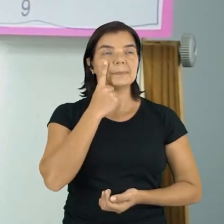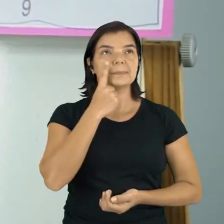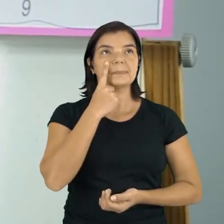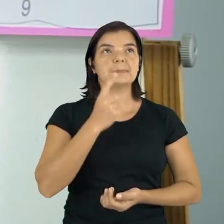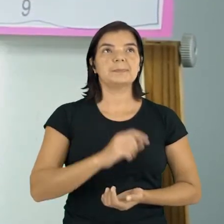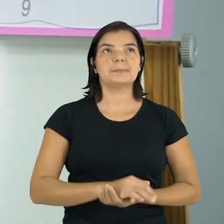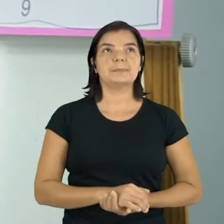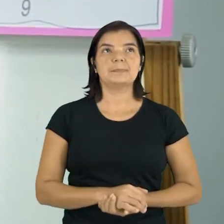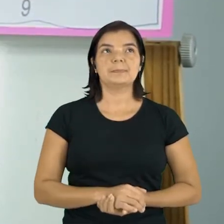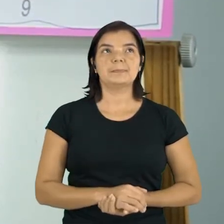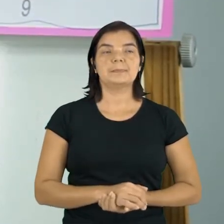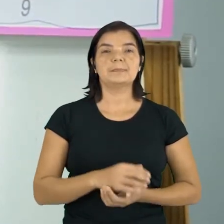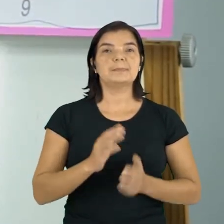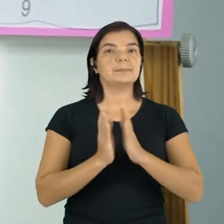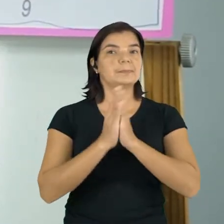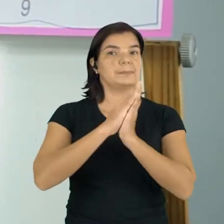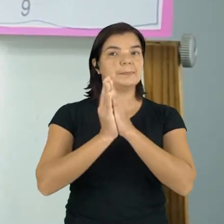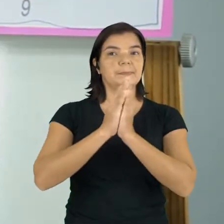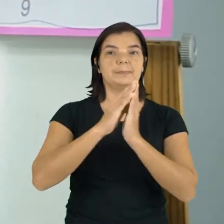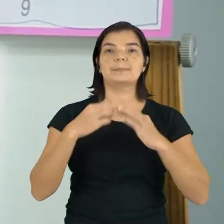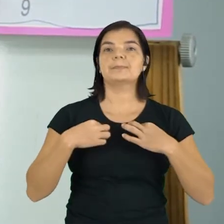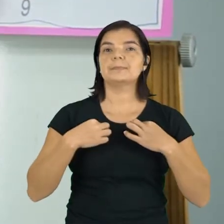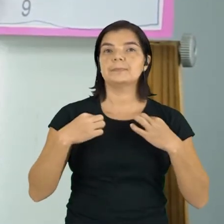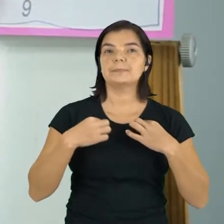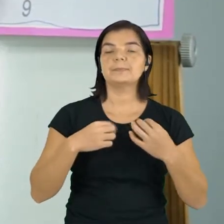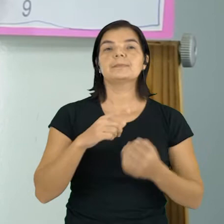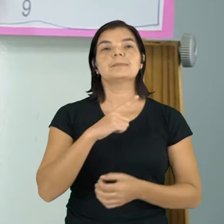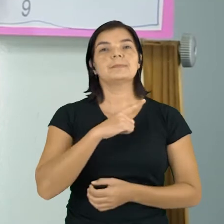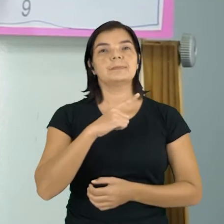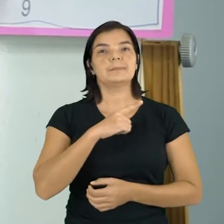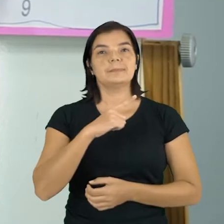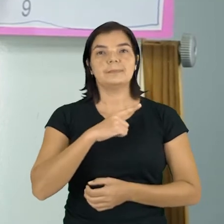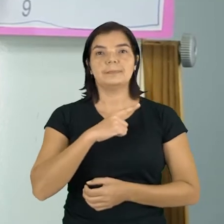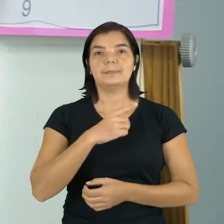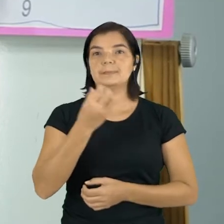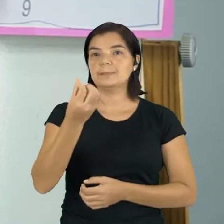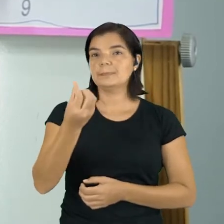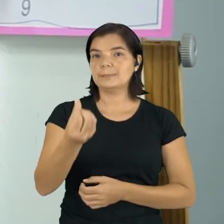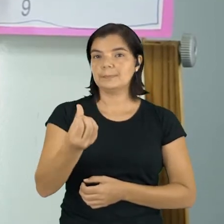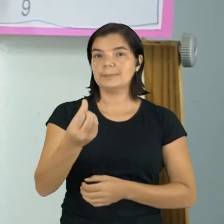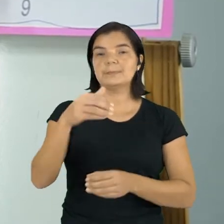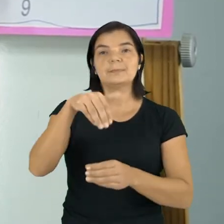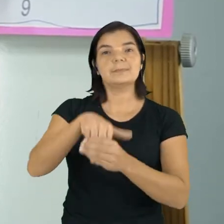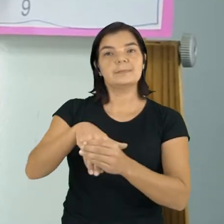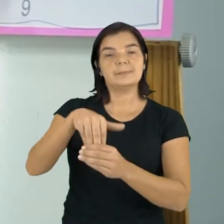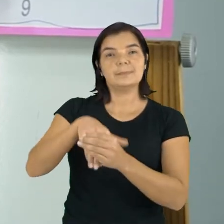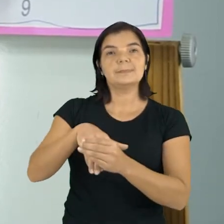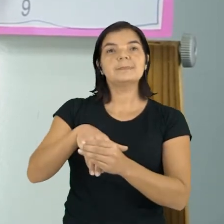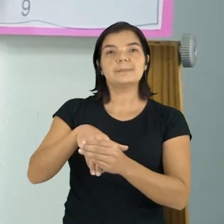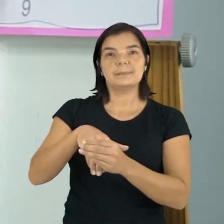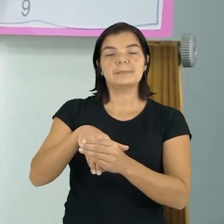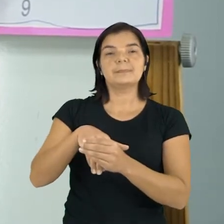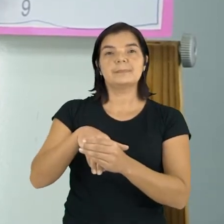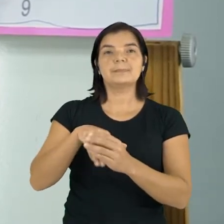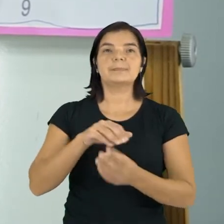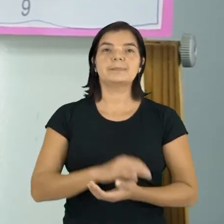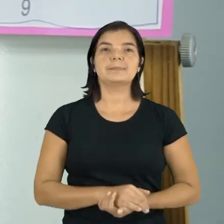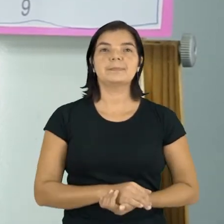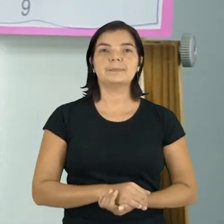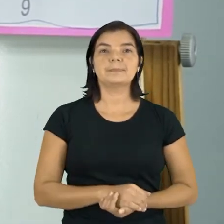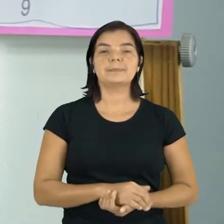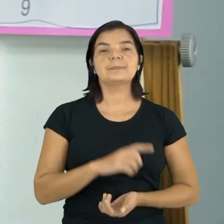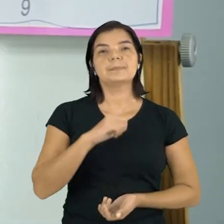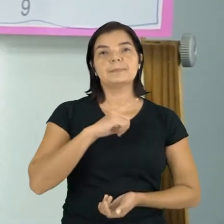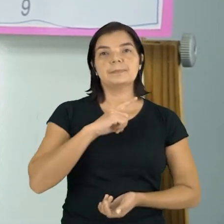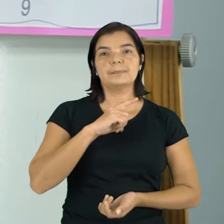Observe, né? Boneca de pano. Nós temos 6 votos para a boneca de pano. Então,